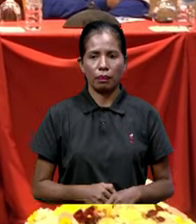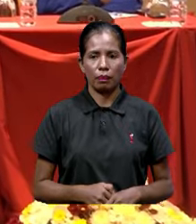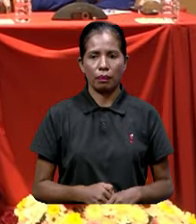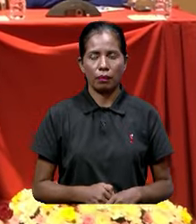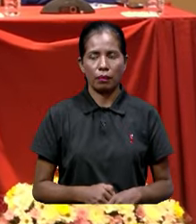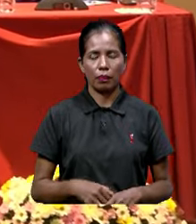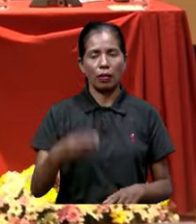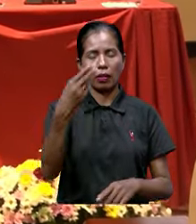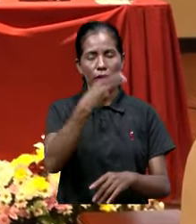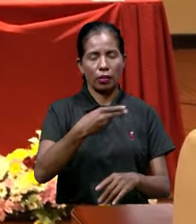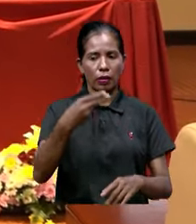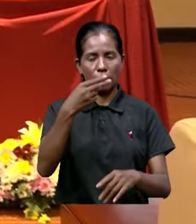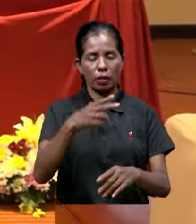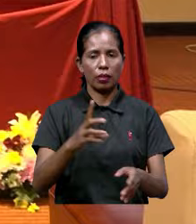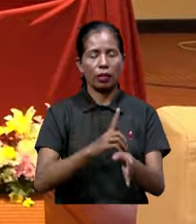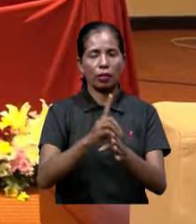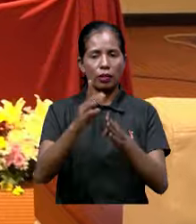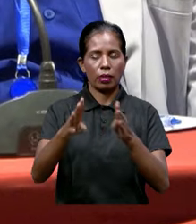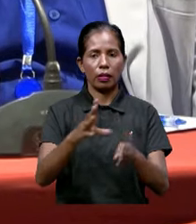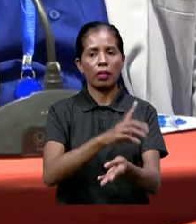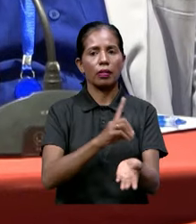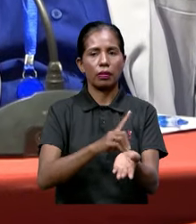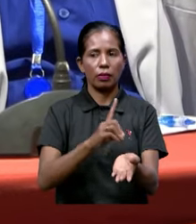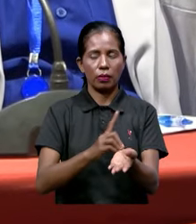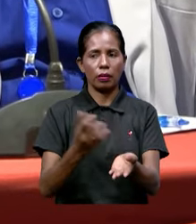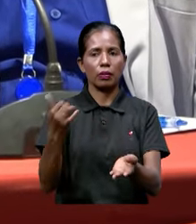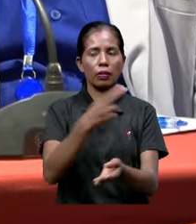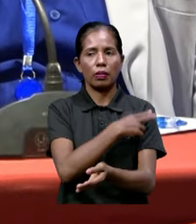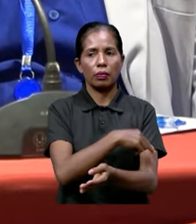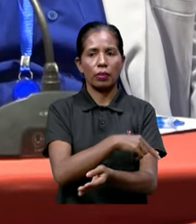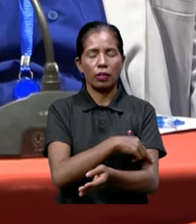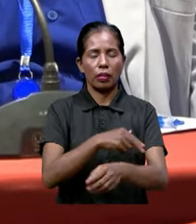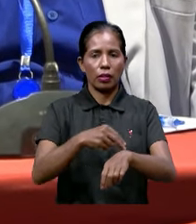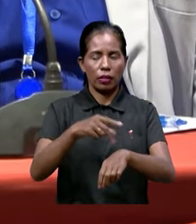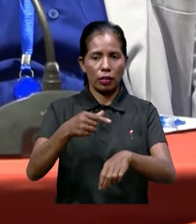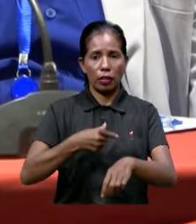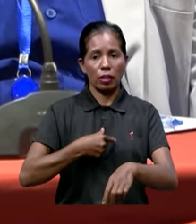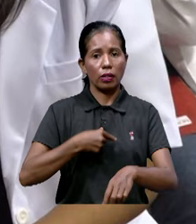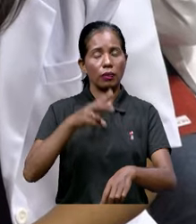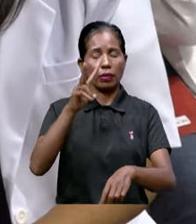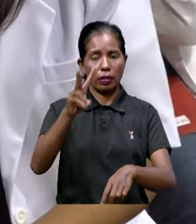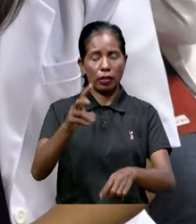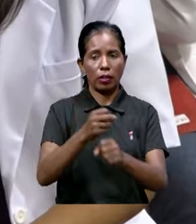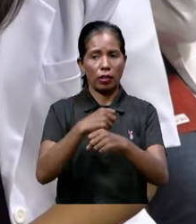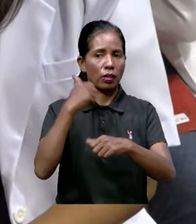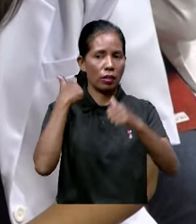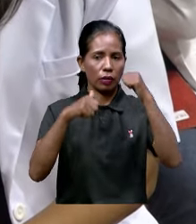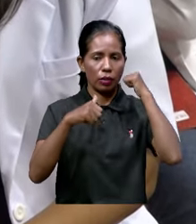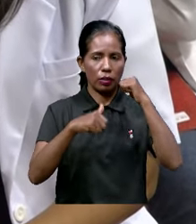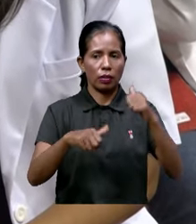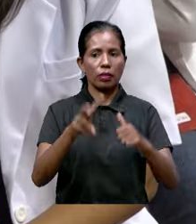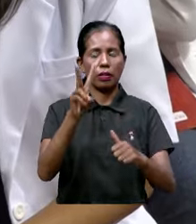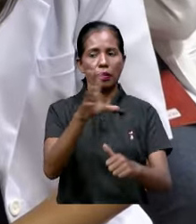E a quinta-feira, né, Departamento de Medicina Interna, Hospital Nacional Guido Valadares, realiza atividades segundo